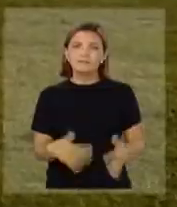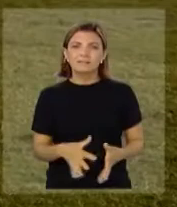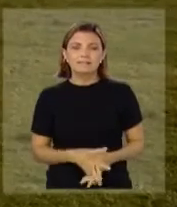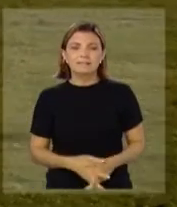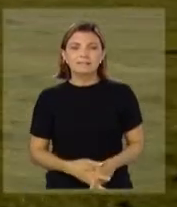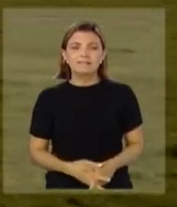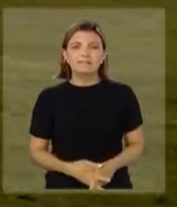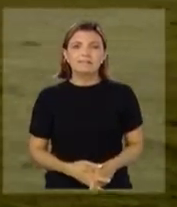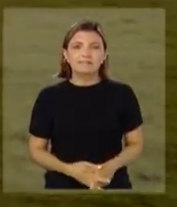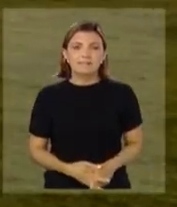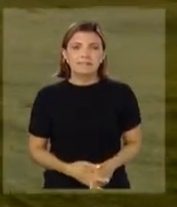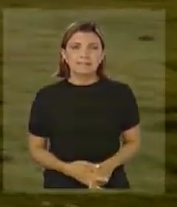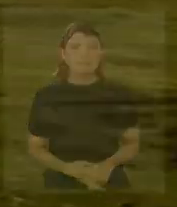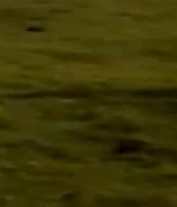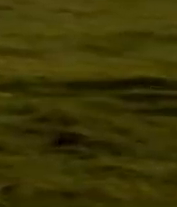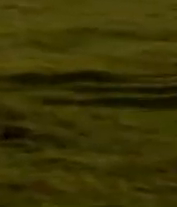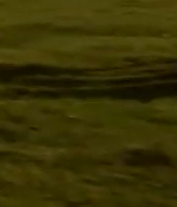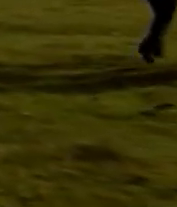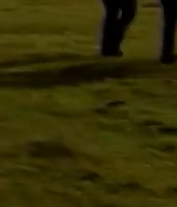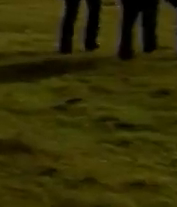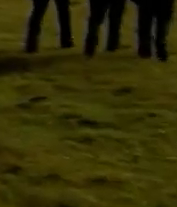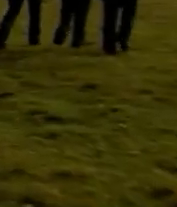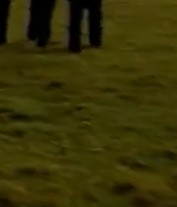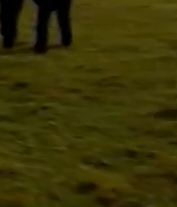velha por causa da barba de pau.